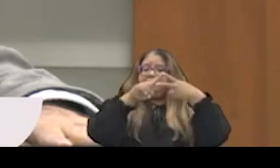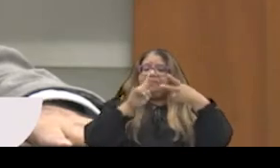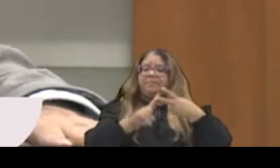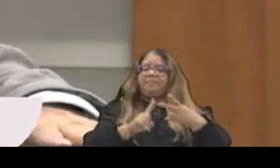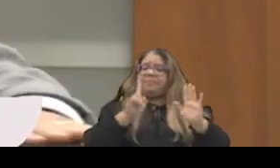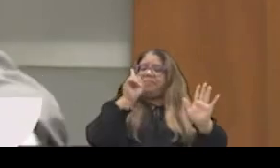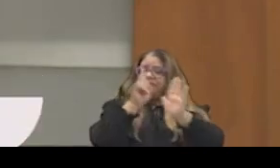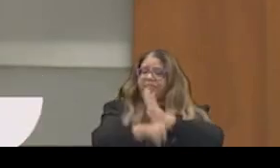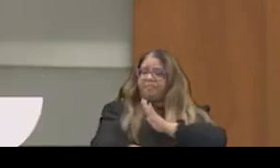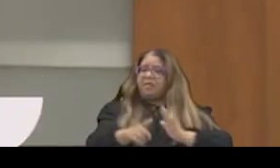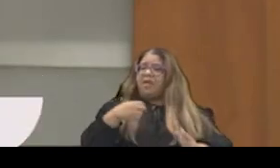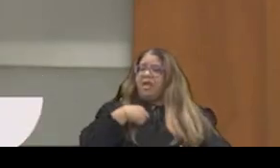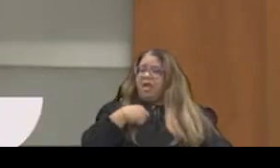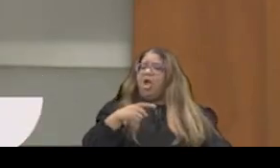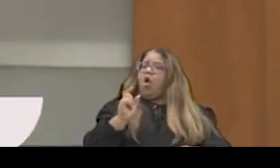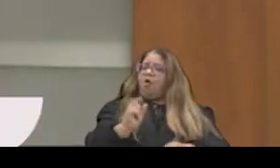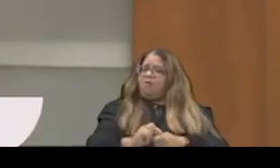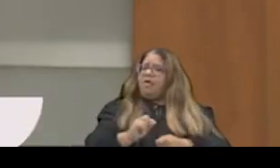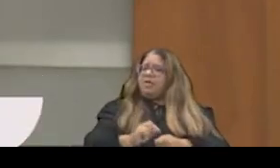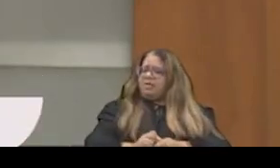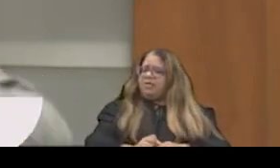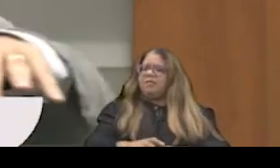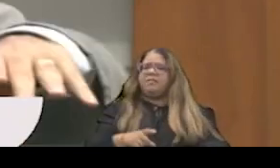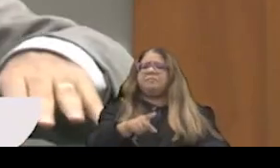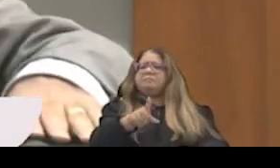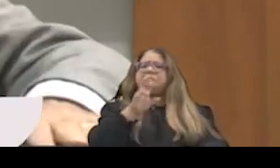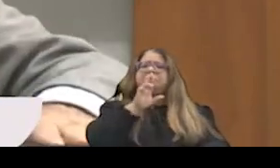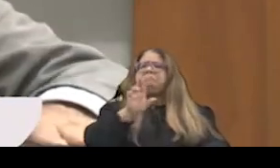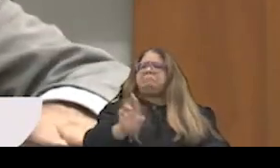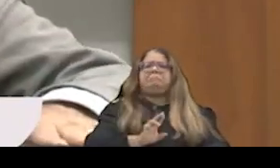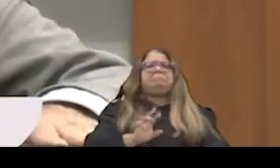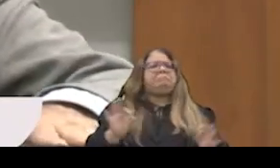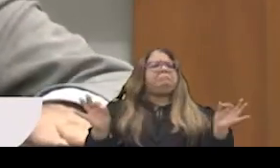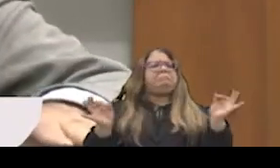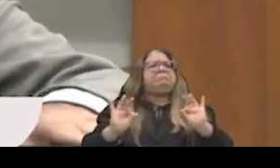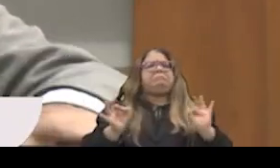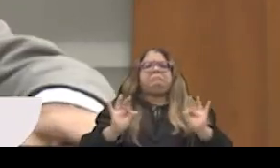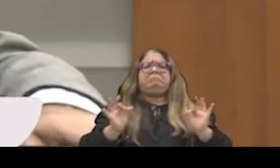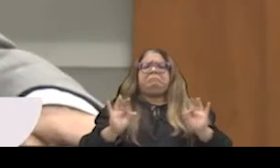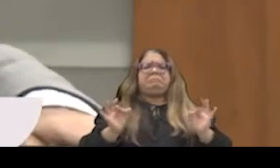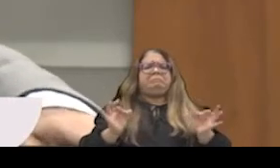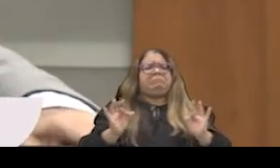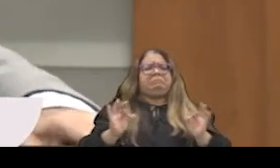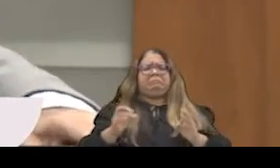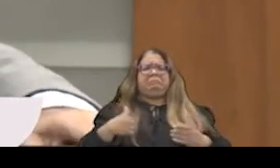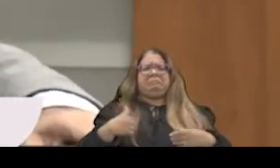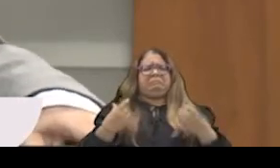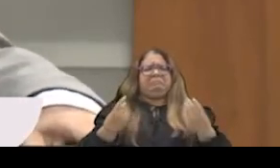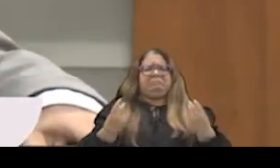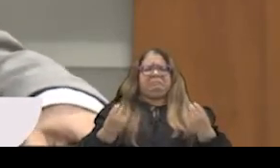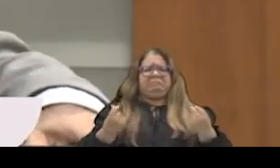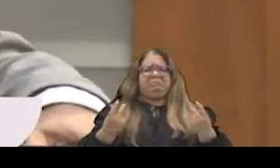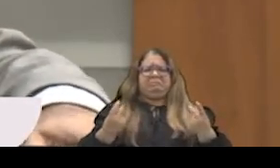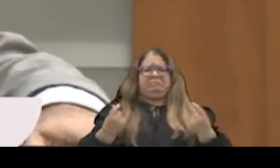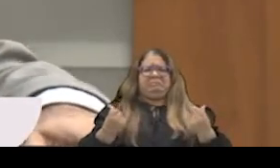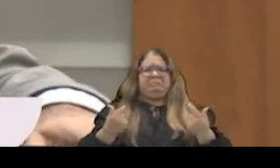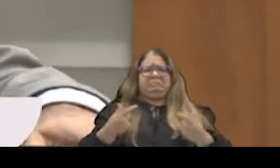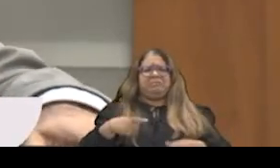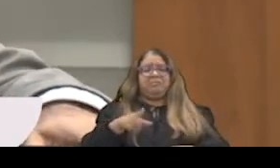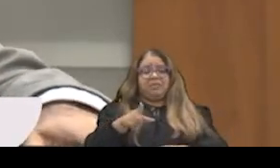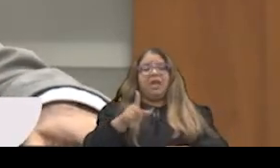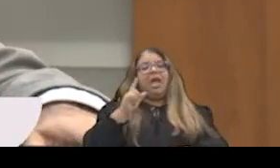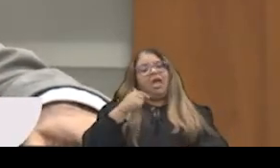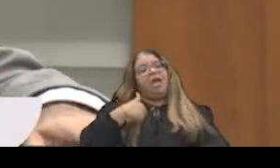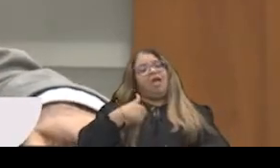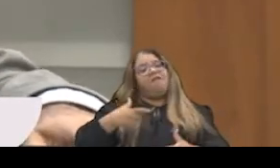eu fiz que as respostas não não me satisfizeram e portanto isso sustentará